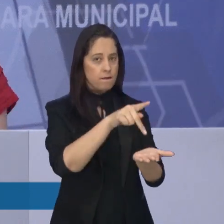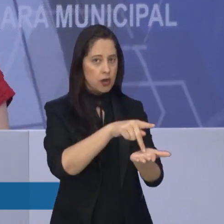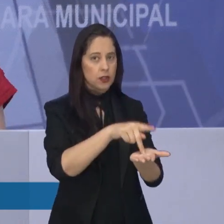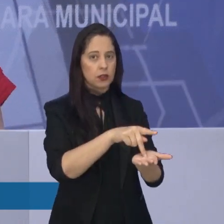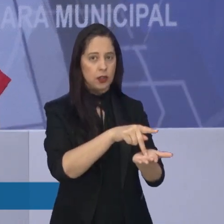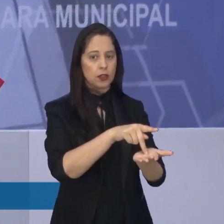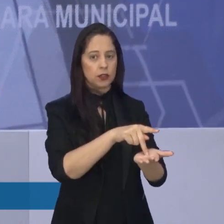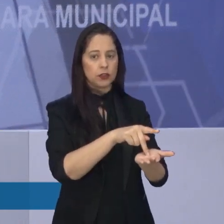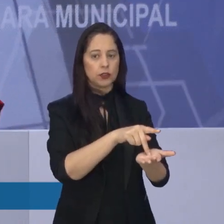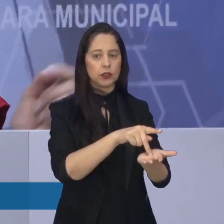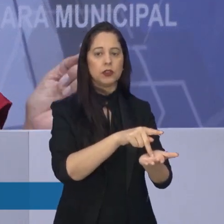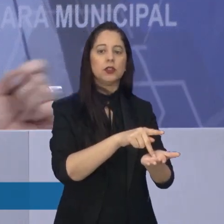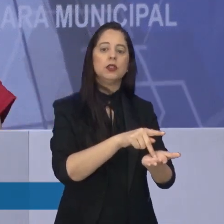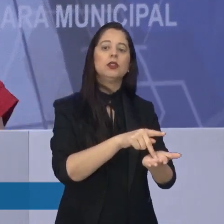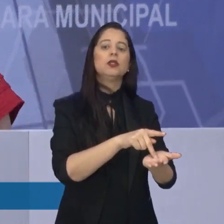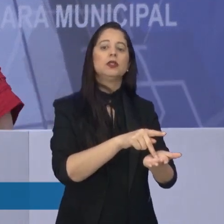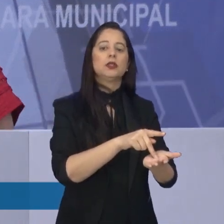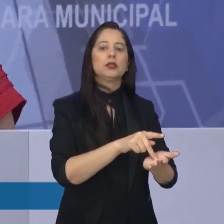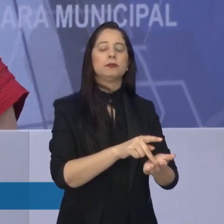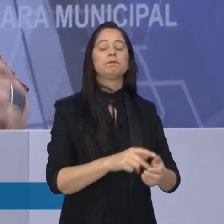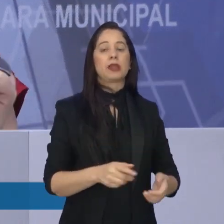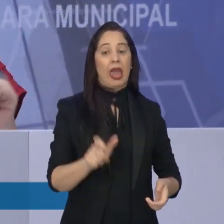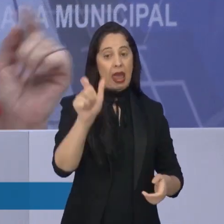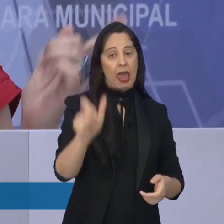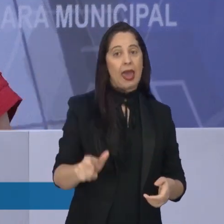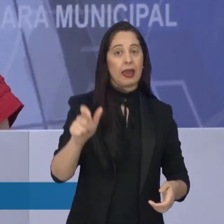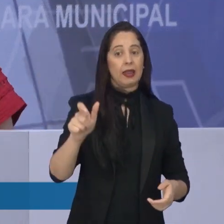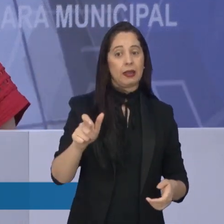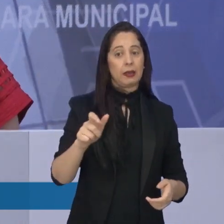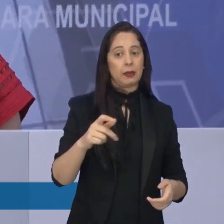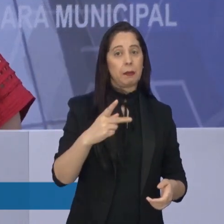da Comissão da Verdade foi da Priscila.